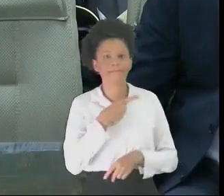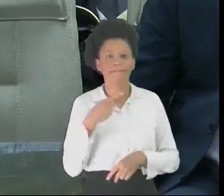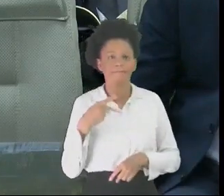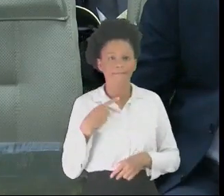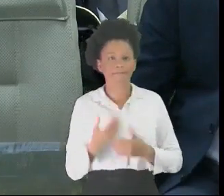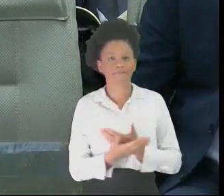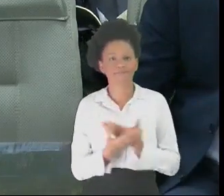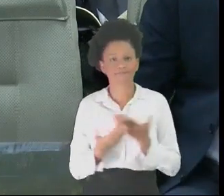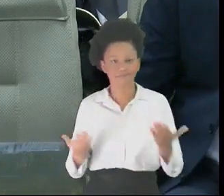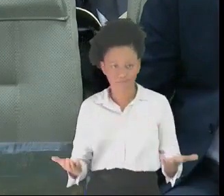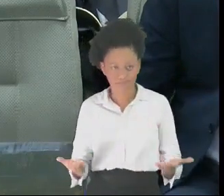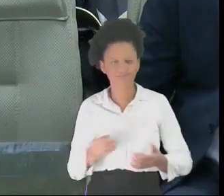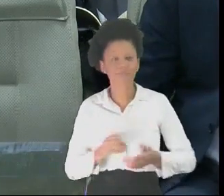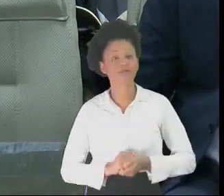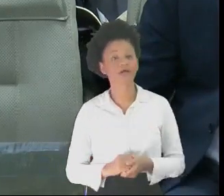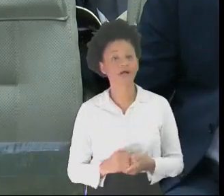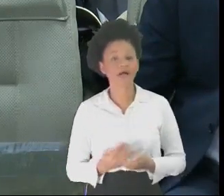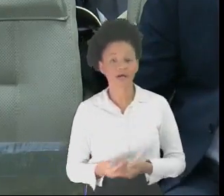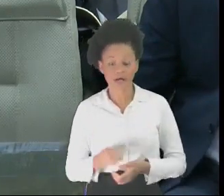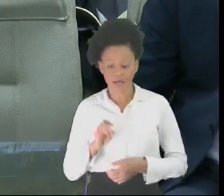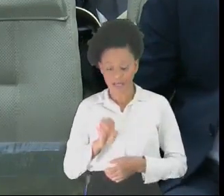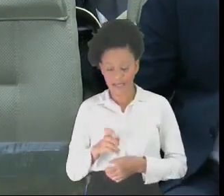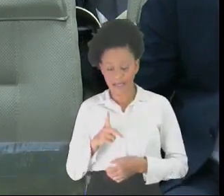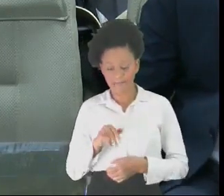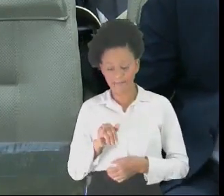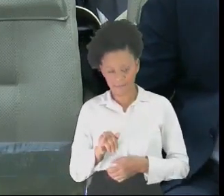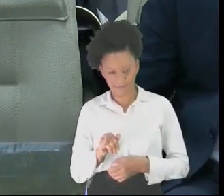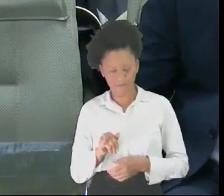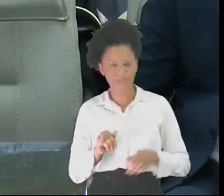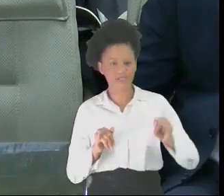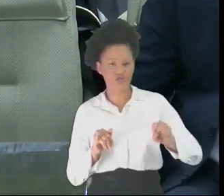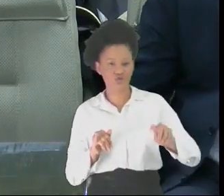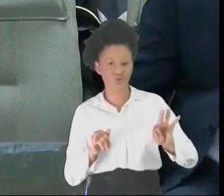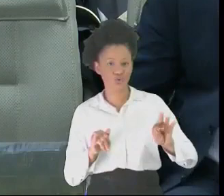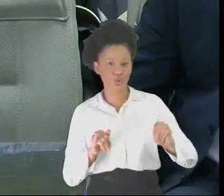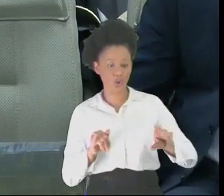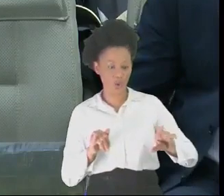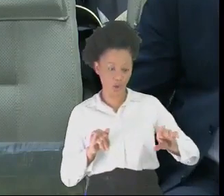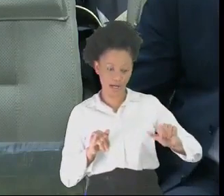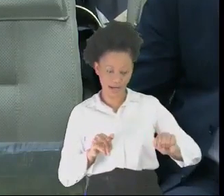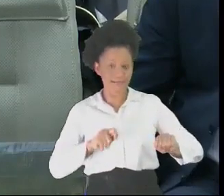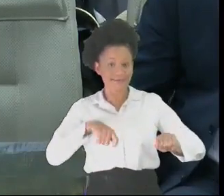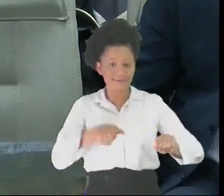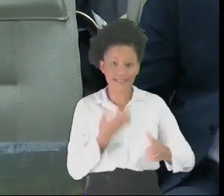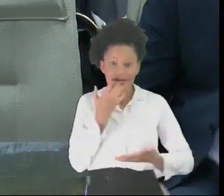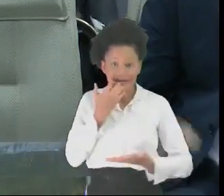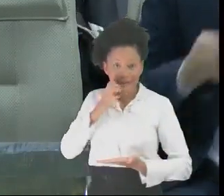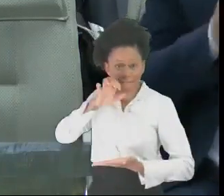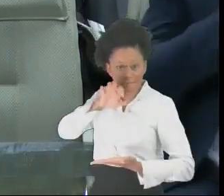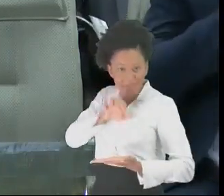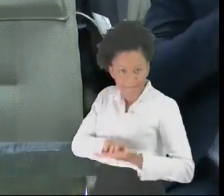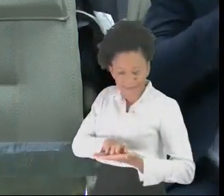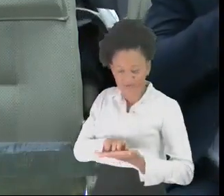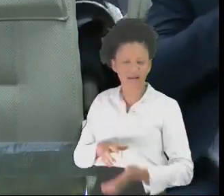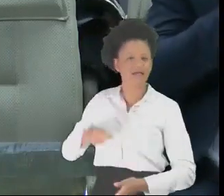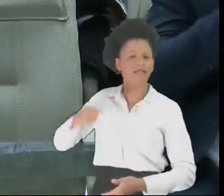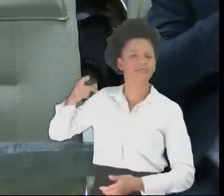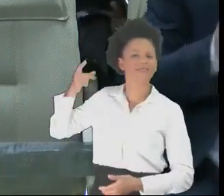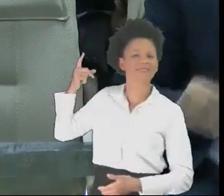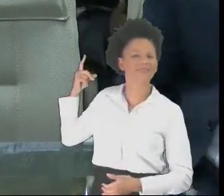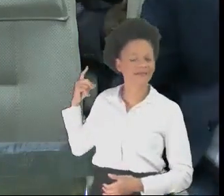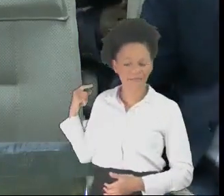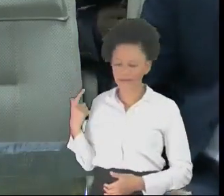episcopo. Episcopo é que está por cima. Epístola é porque naquele tempo não havia carro. Quem levava as cartas eram